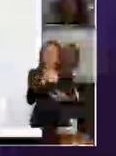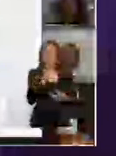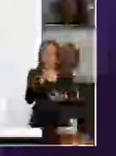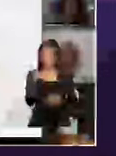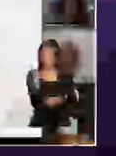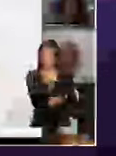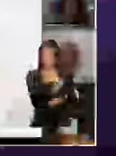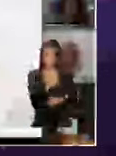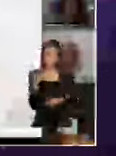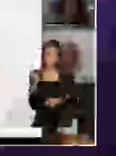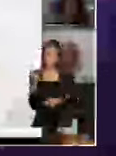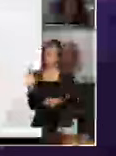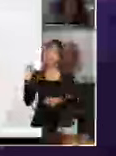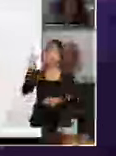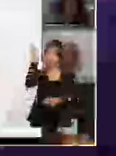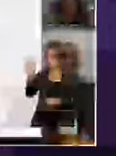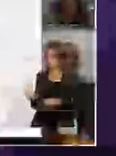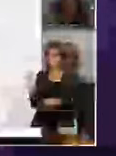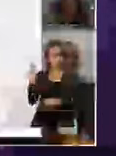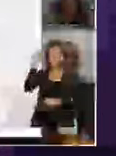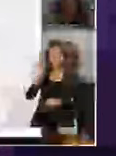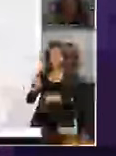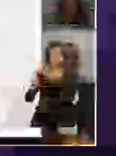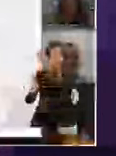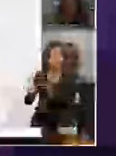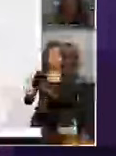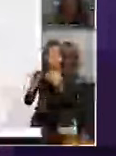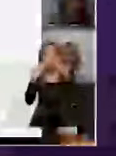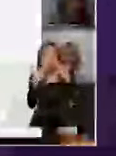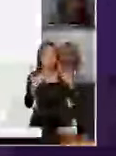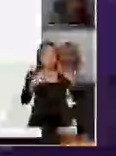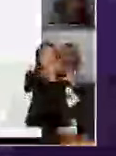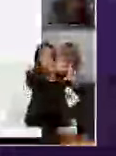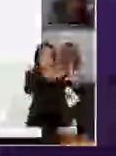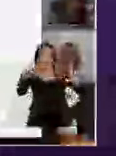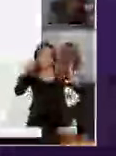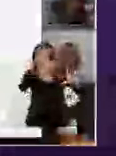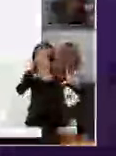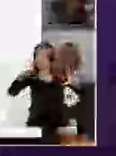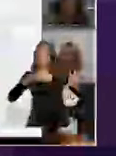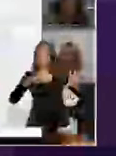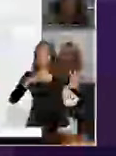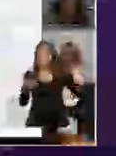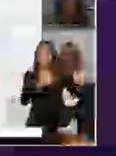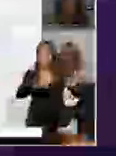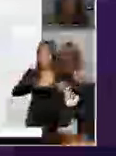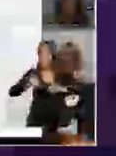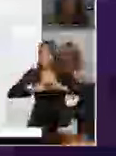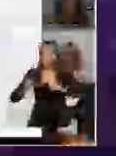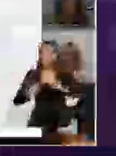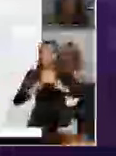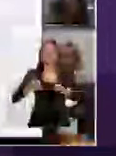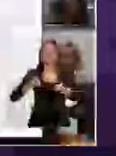nossa representante da Sociedade Brasileira de Imunologia acabou de demonstrar um gráfico em que há surtos escolares entre 5 e